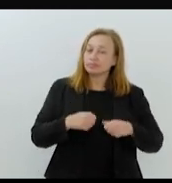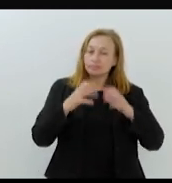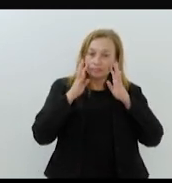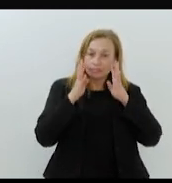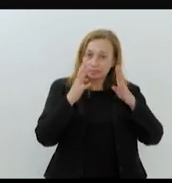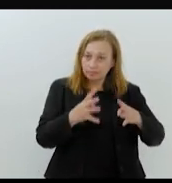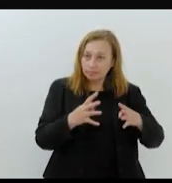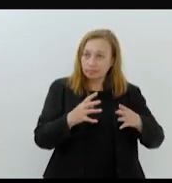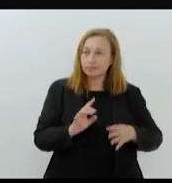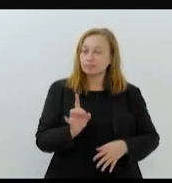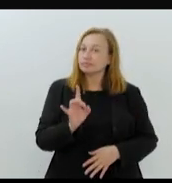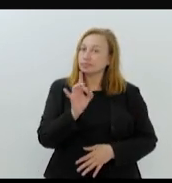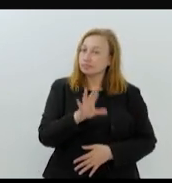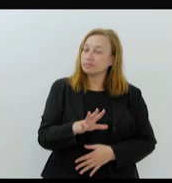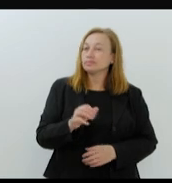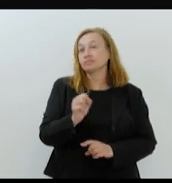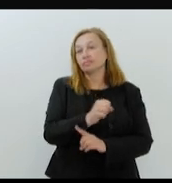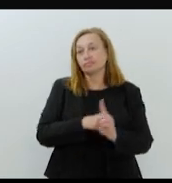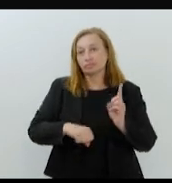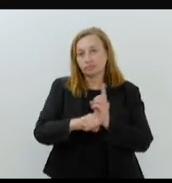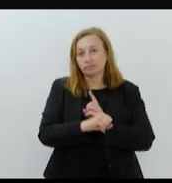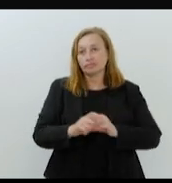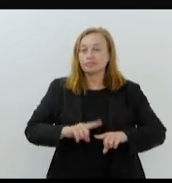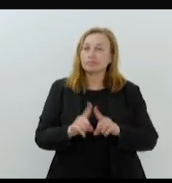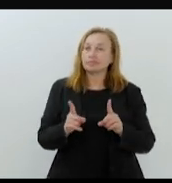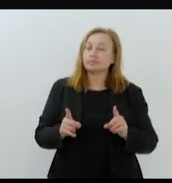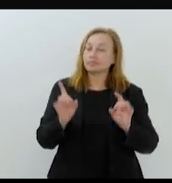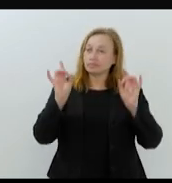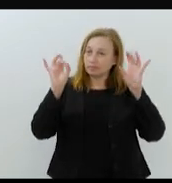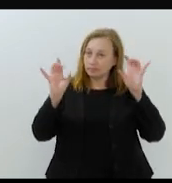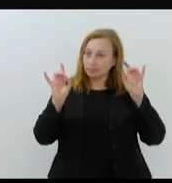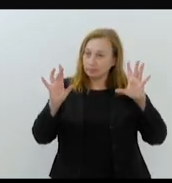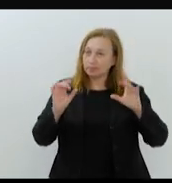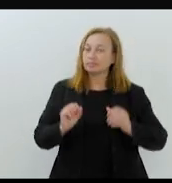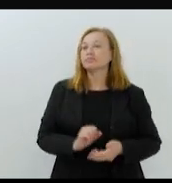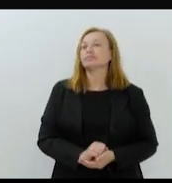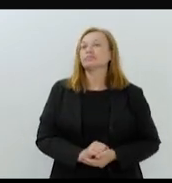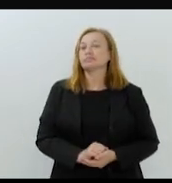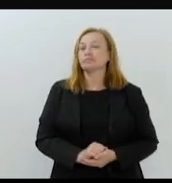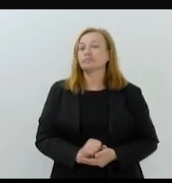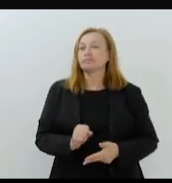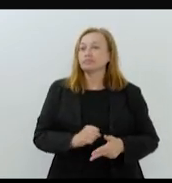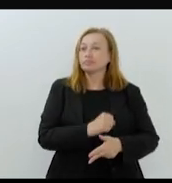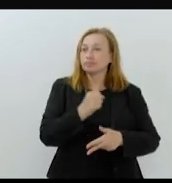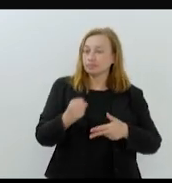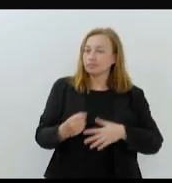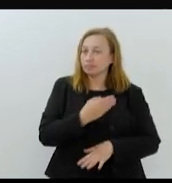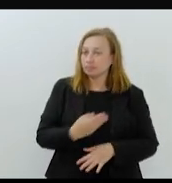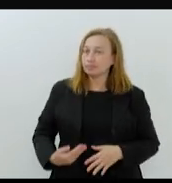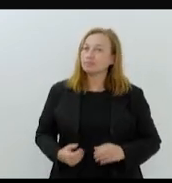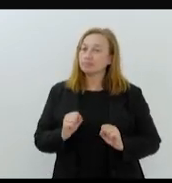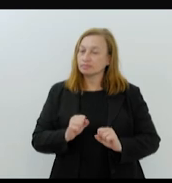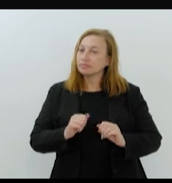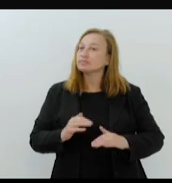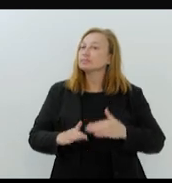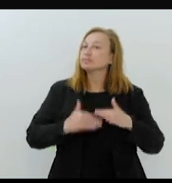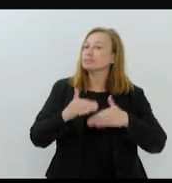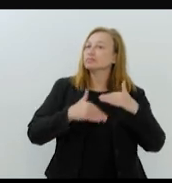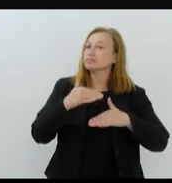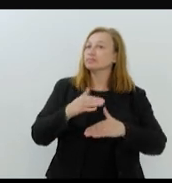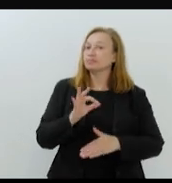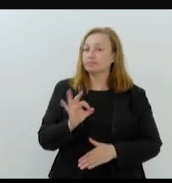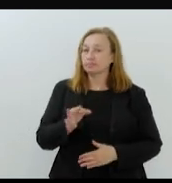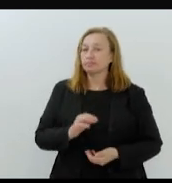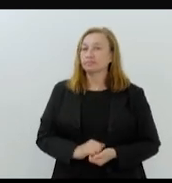atenção, não só da sociedade, mas em especial do poder público, para que eles possam se desenvolver